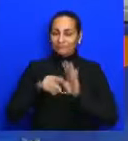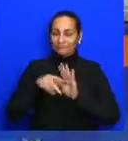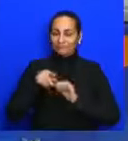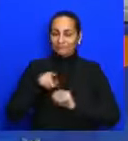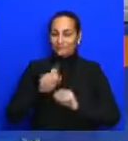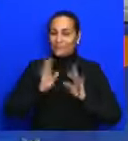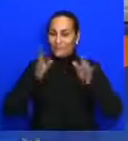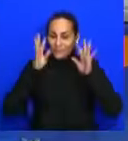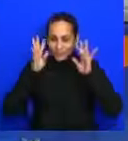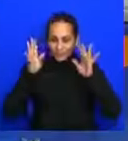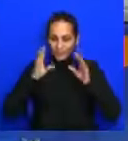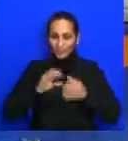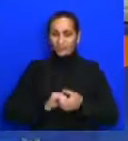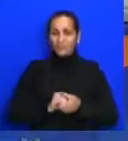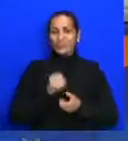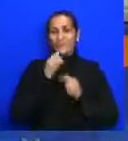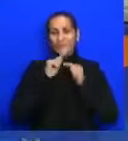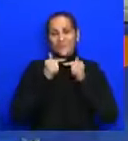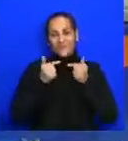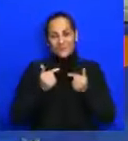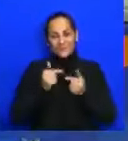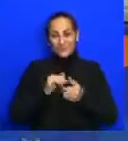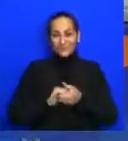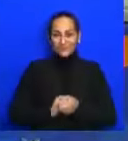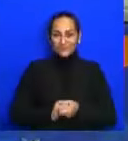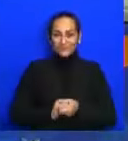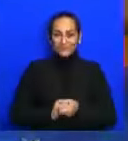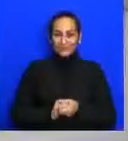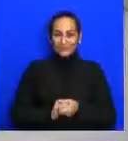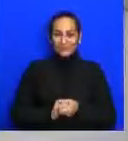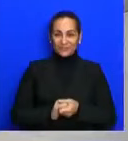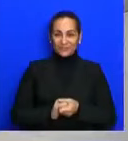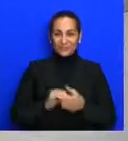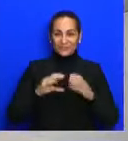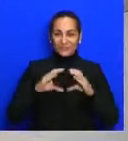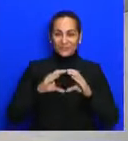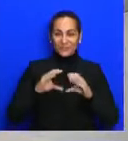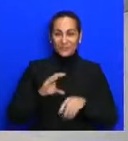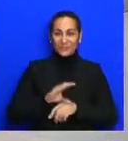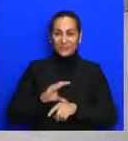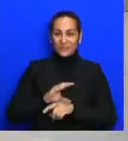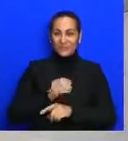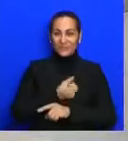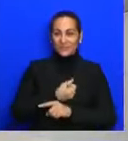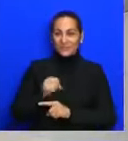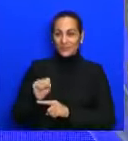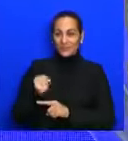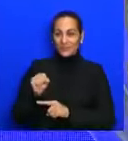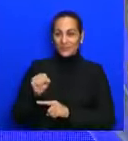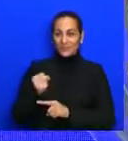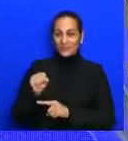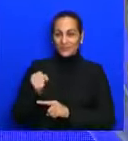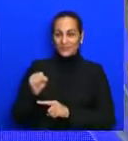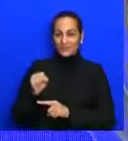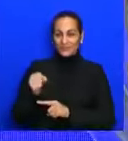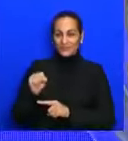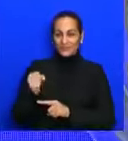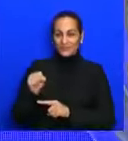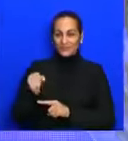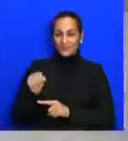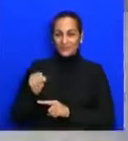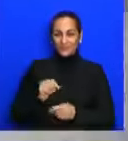você, hein? Já pensou? Boa sorte. Bola cinza, número 8.